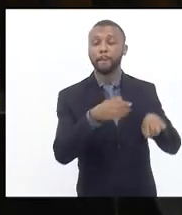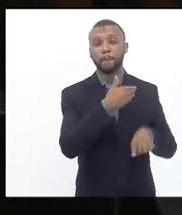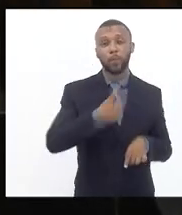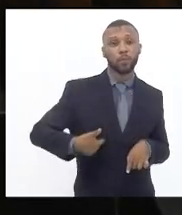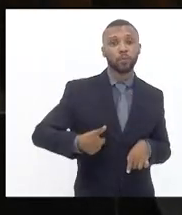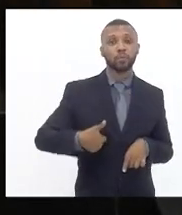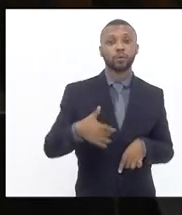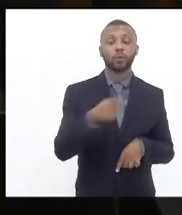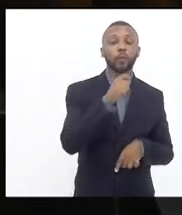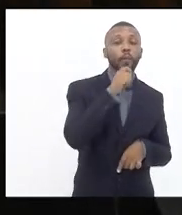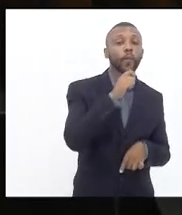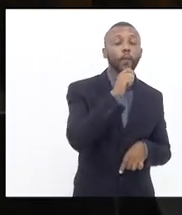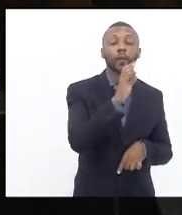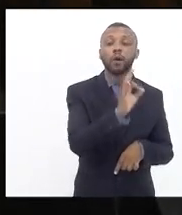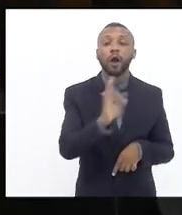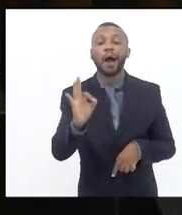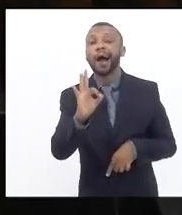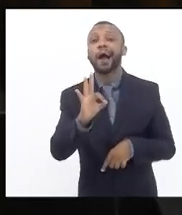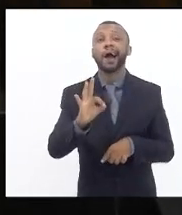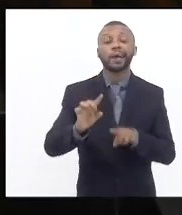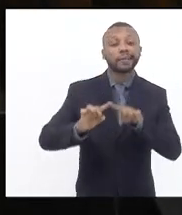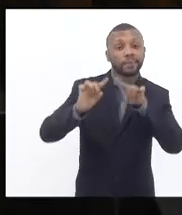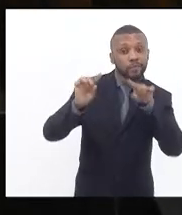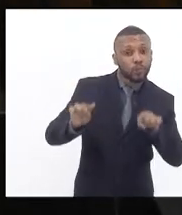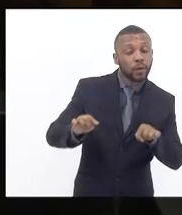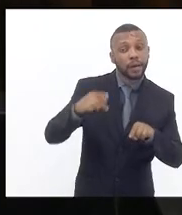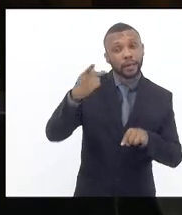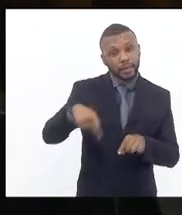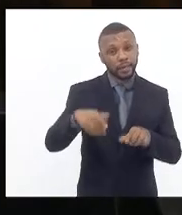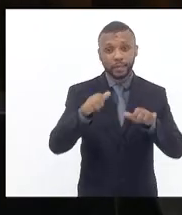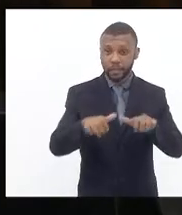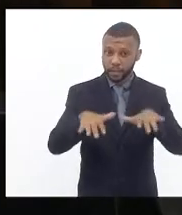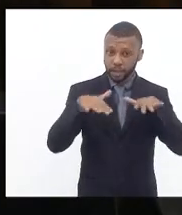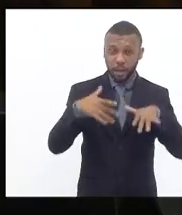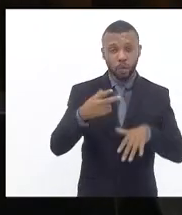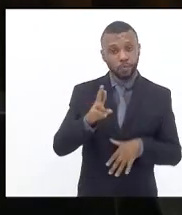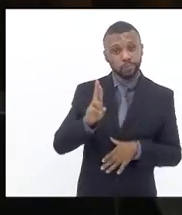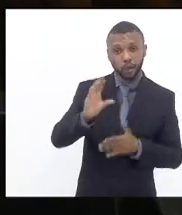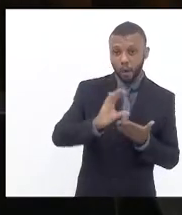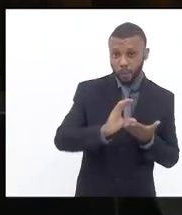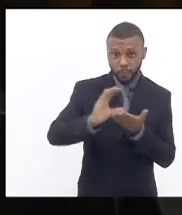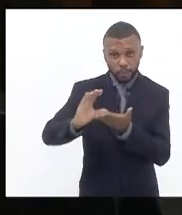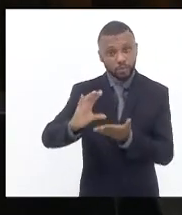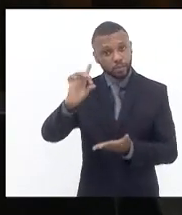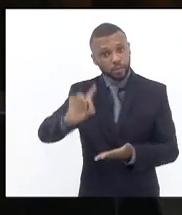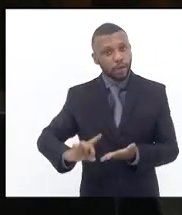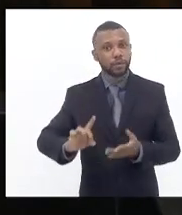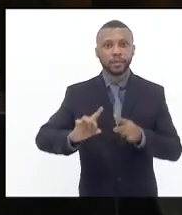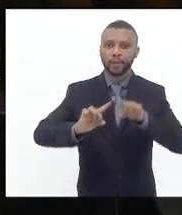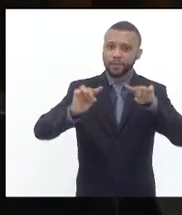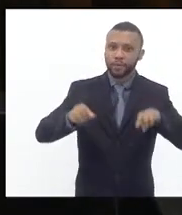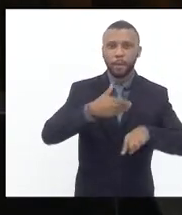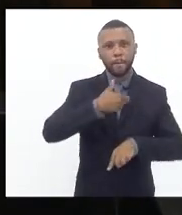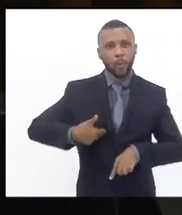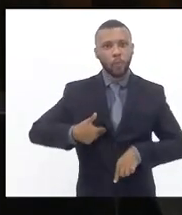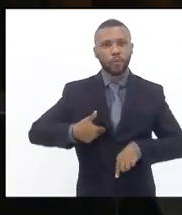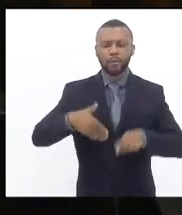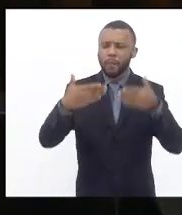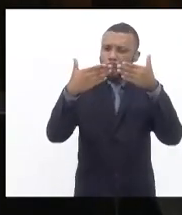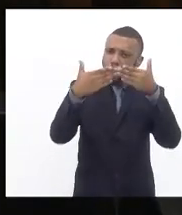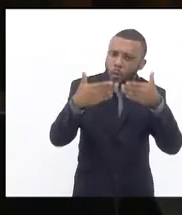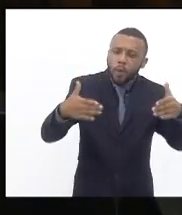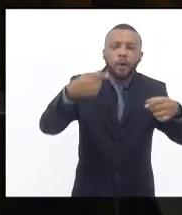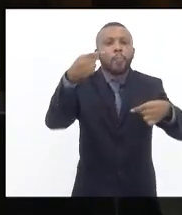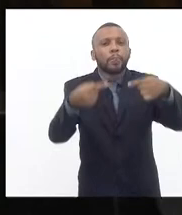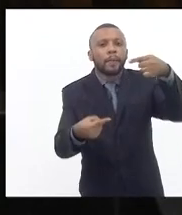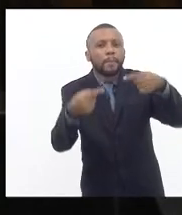Deputado nessa casa que seja contrário ao direito de servidor público Eu preciso da comissão de direito dos Servidores Públicos fizemos um amplo